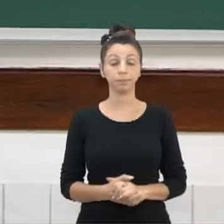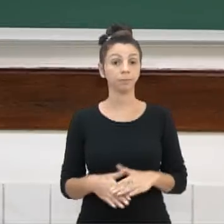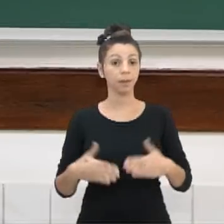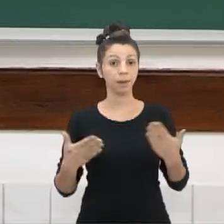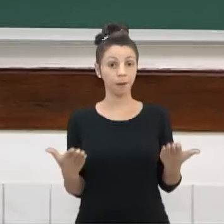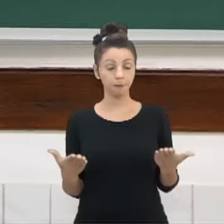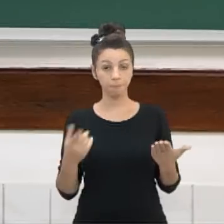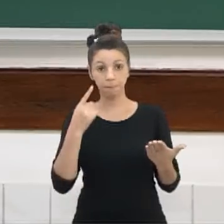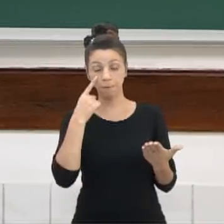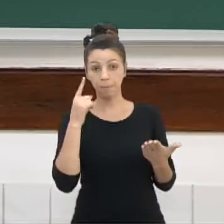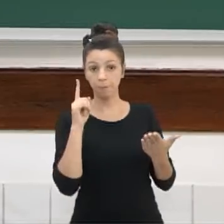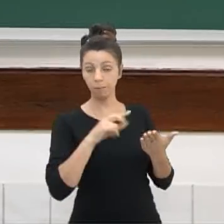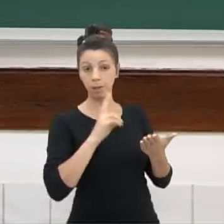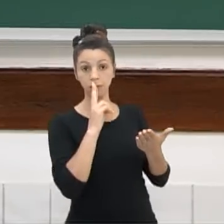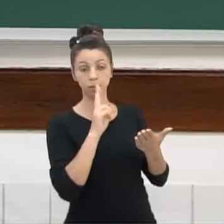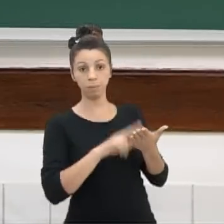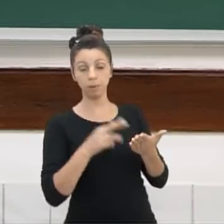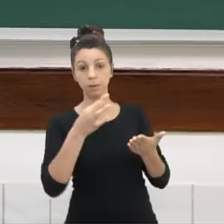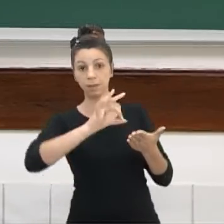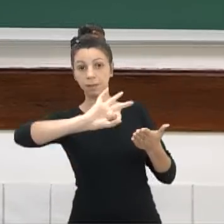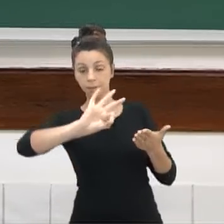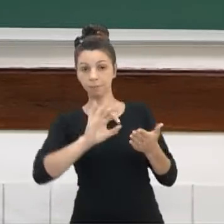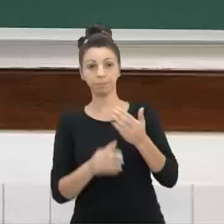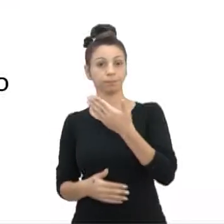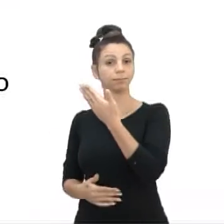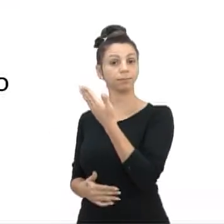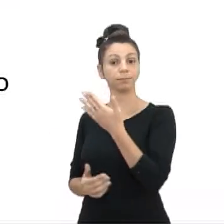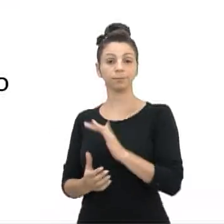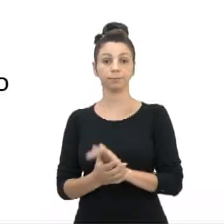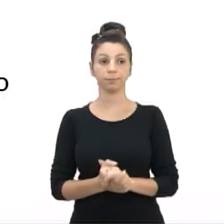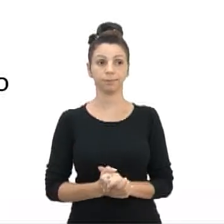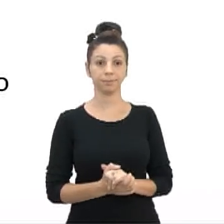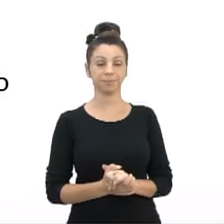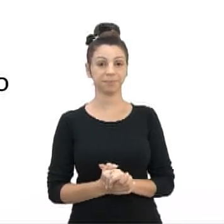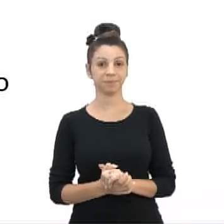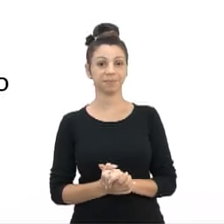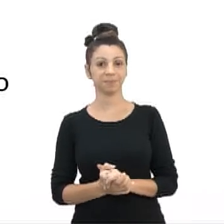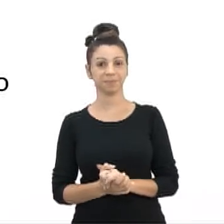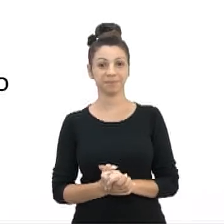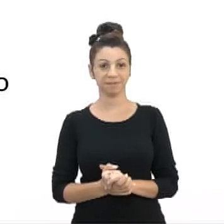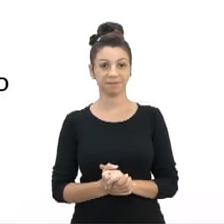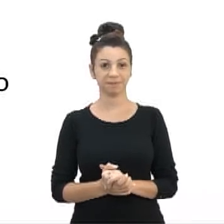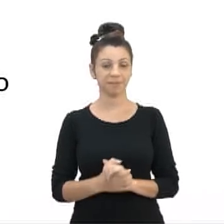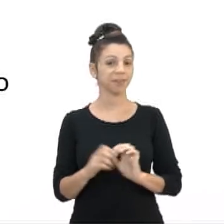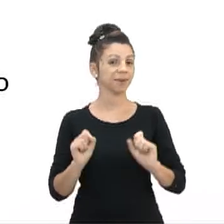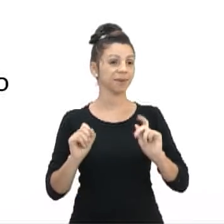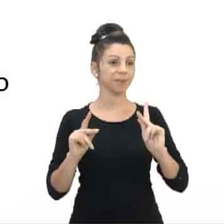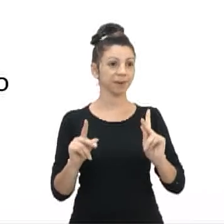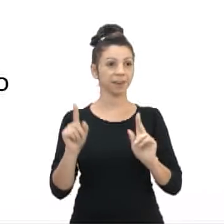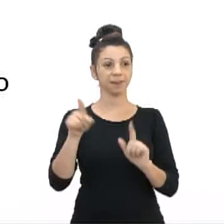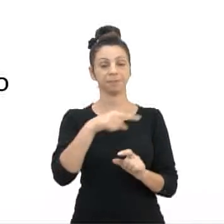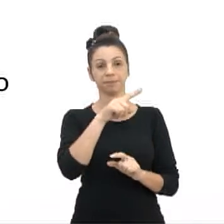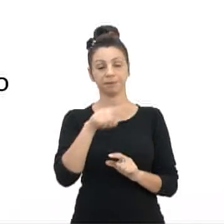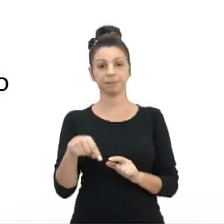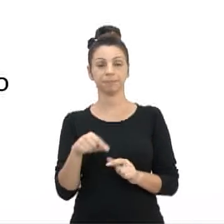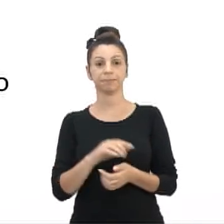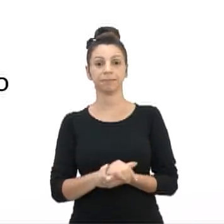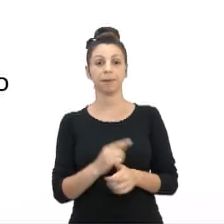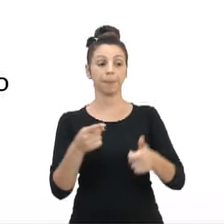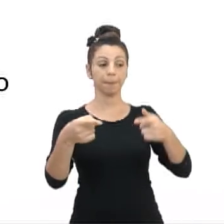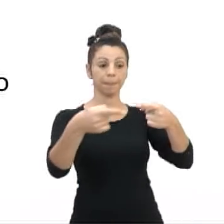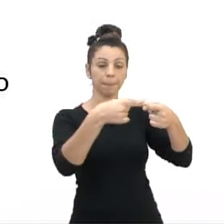E aí, galera, vamos ver quem conseguiu acertar aí a mais essa questão? Tcharam, olha lá. Muito bem. Quem marcou a primeira afirmativa,